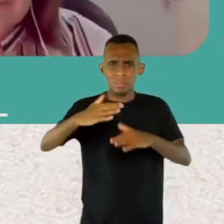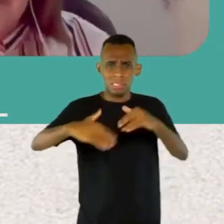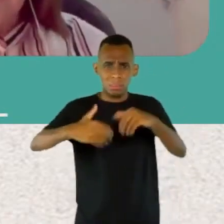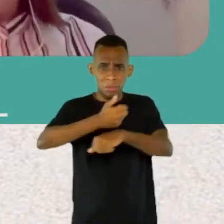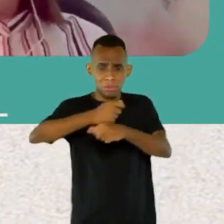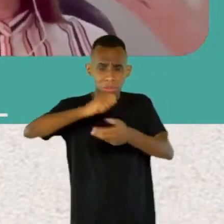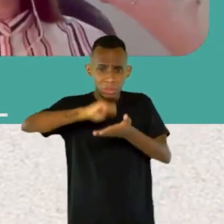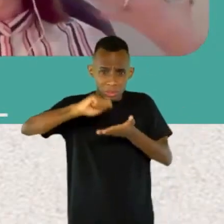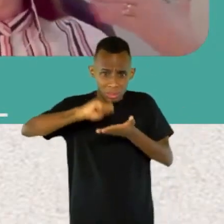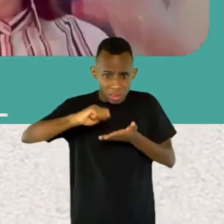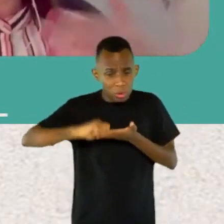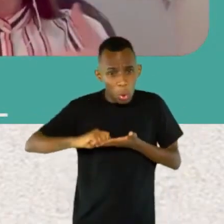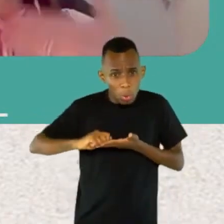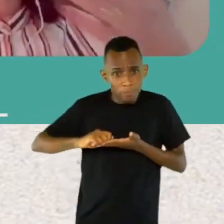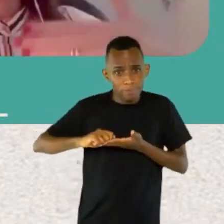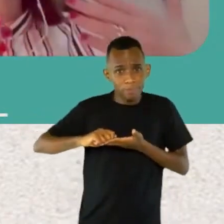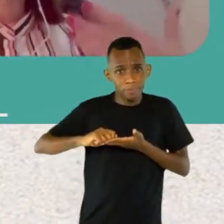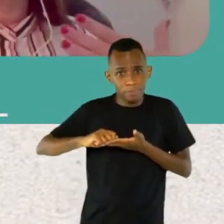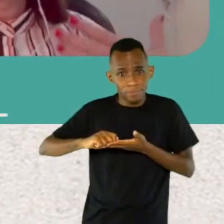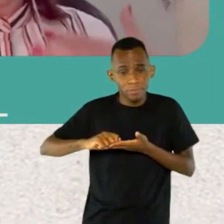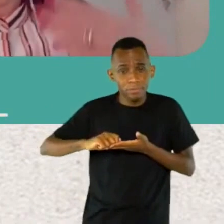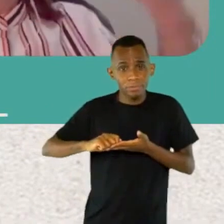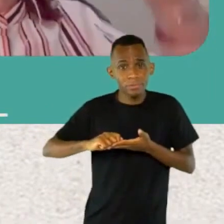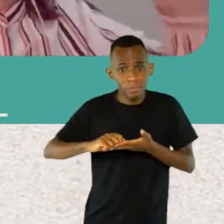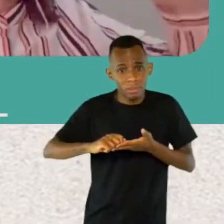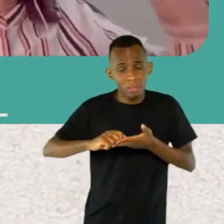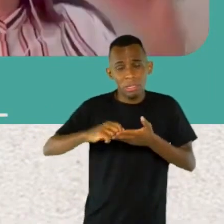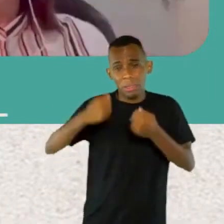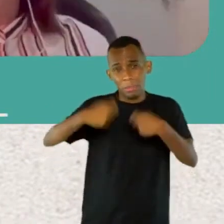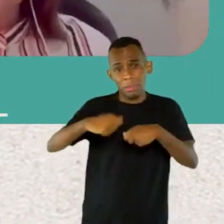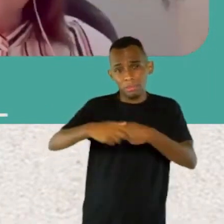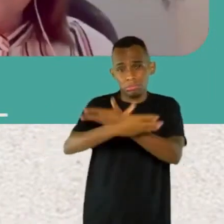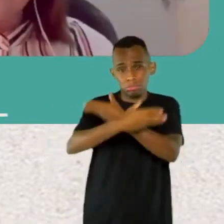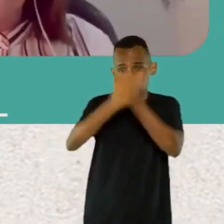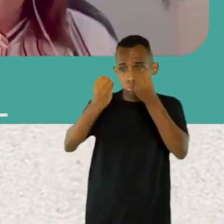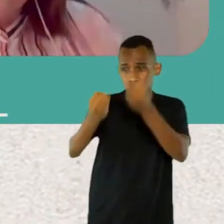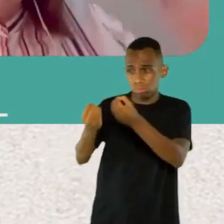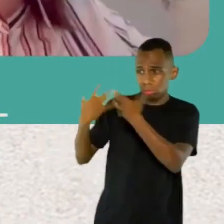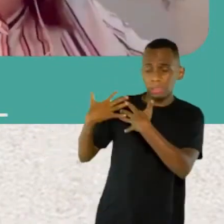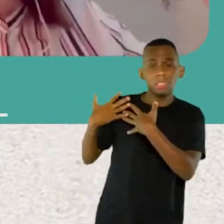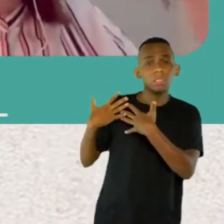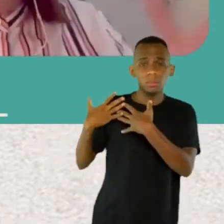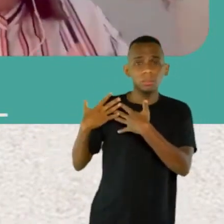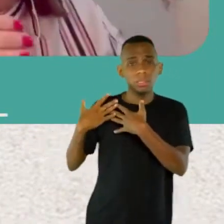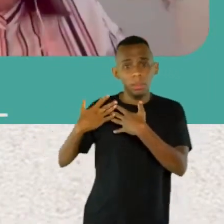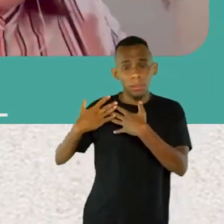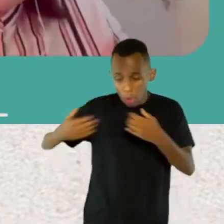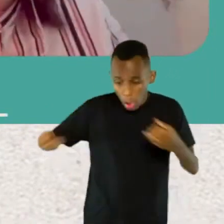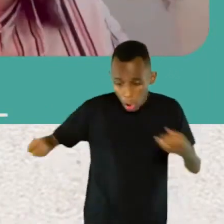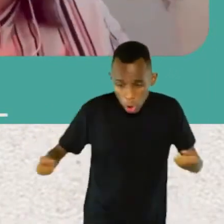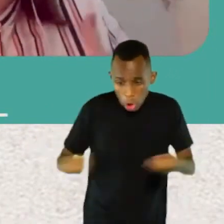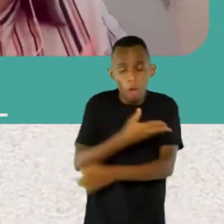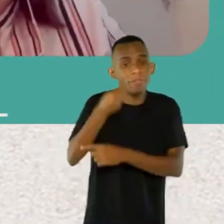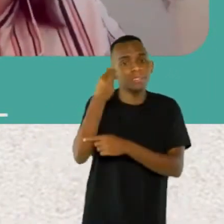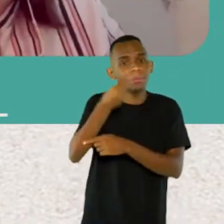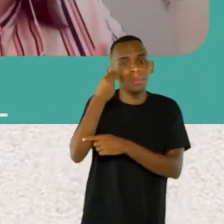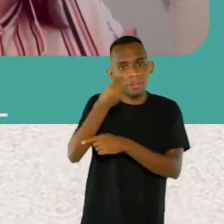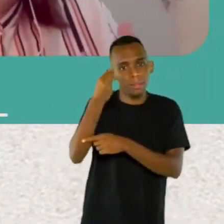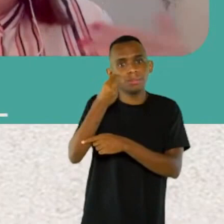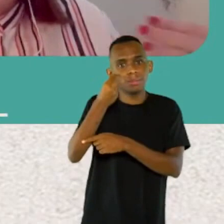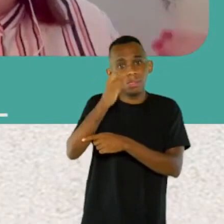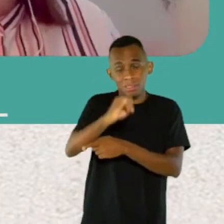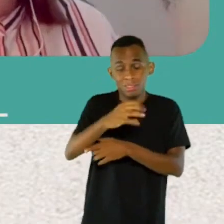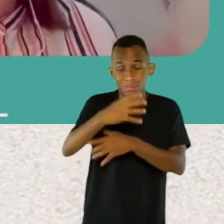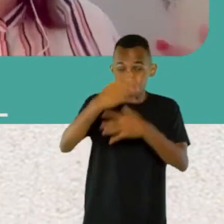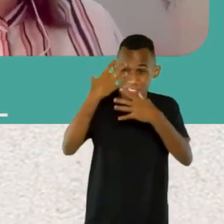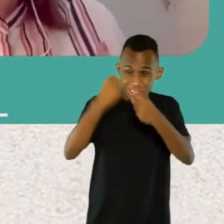mão dessa conquista estilística que você teve para uma nova aventura, porque senão você está se condenando,